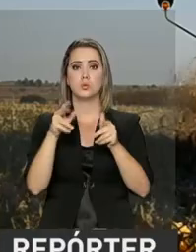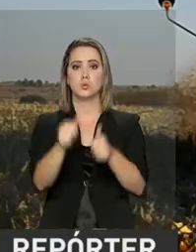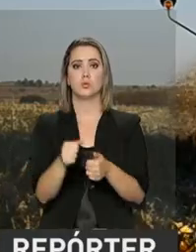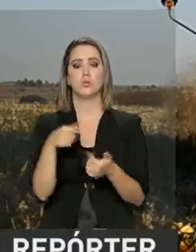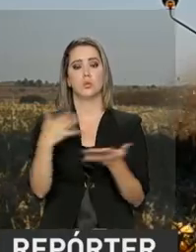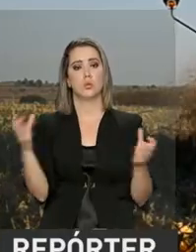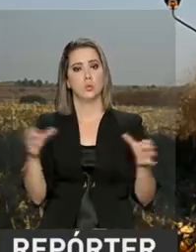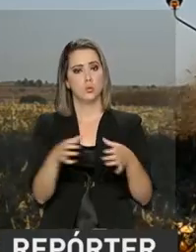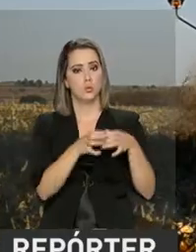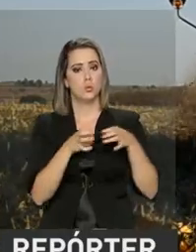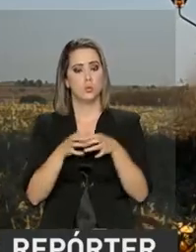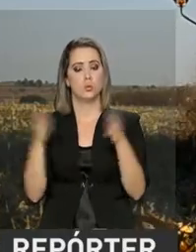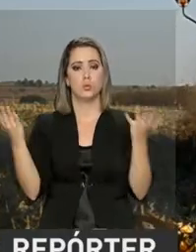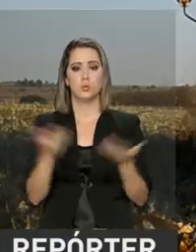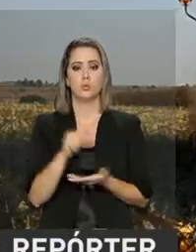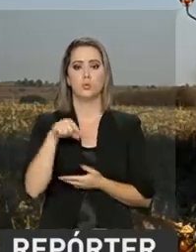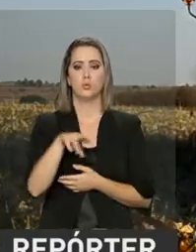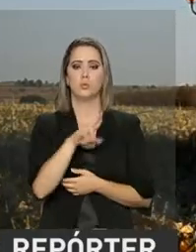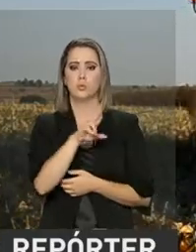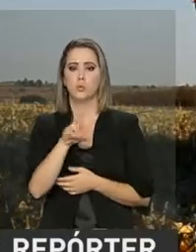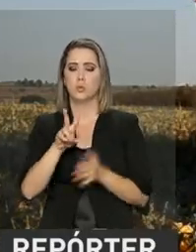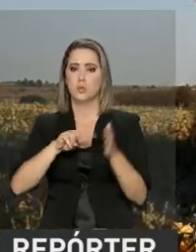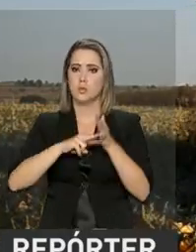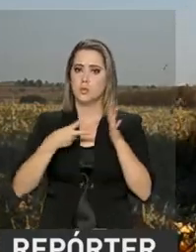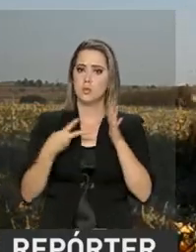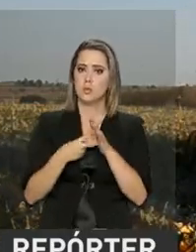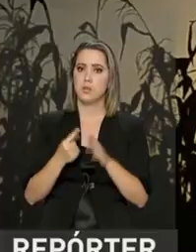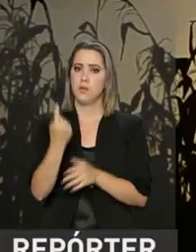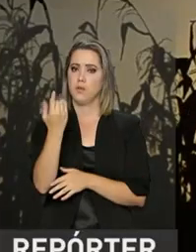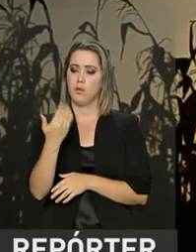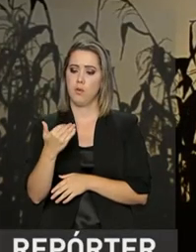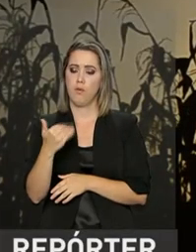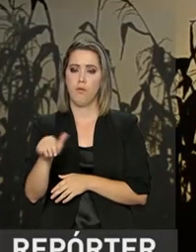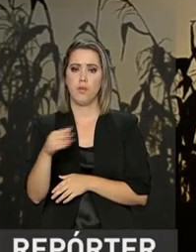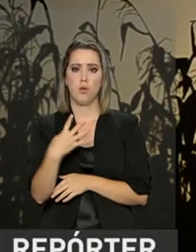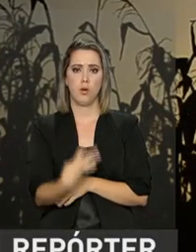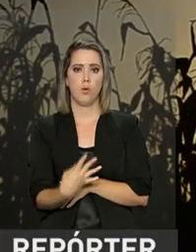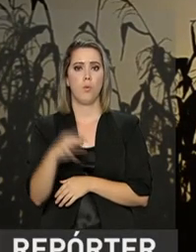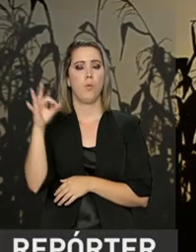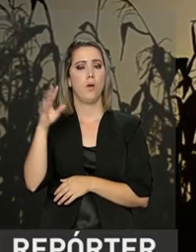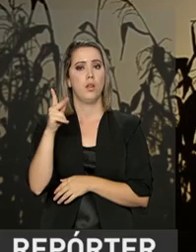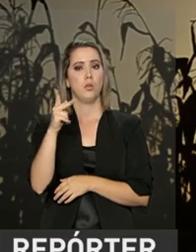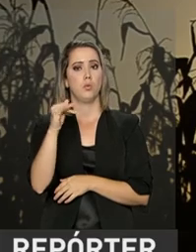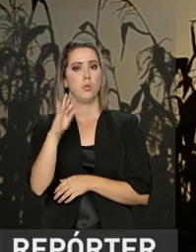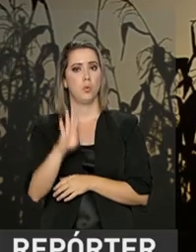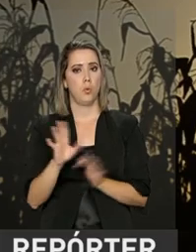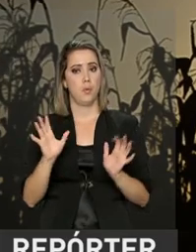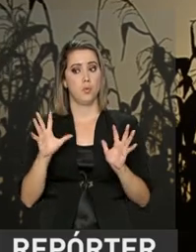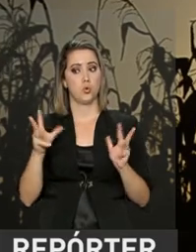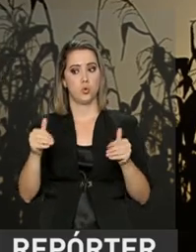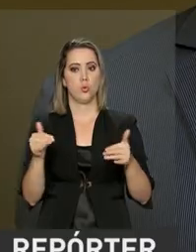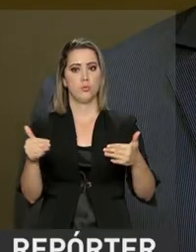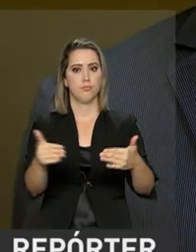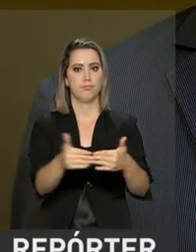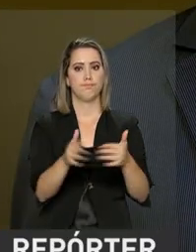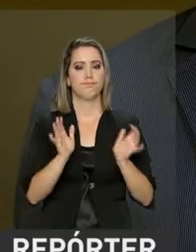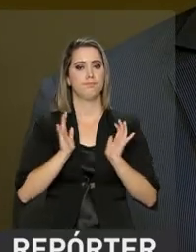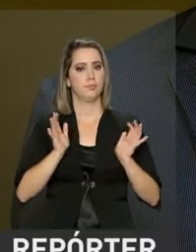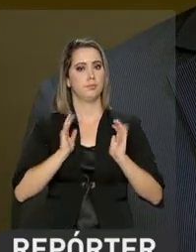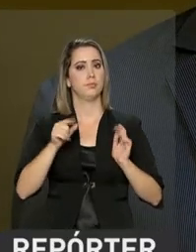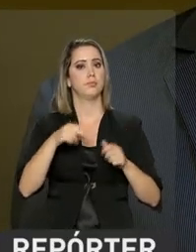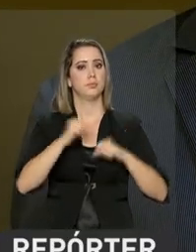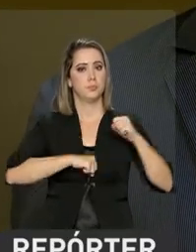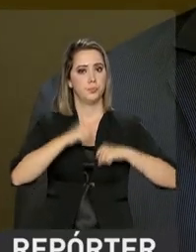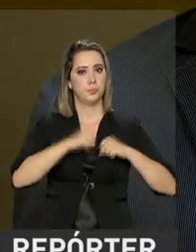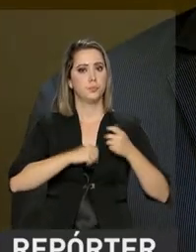do setor hoje responde por cerca de 1/4 do PIB brasileiro, conjunto de riquezas produzidas pelo país. Nós temos